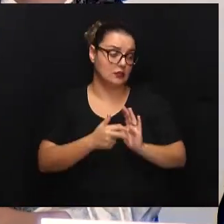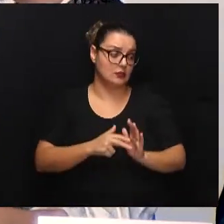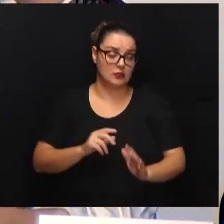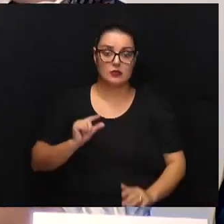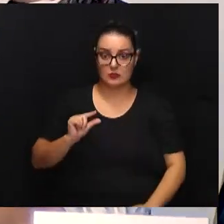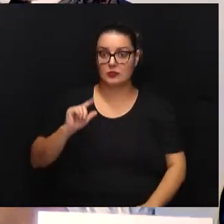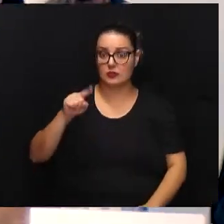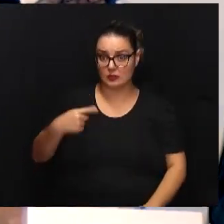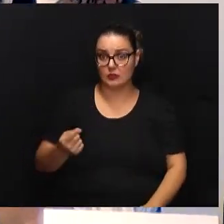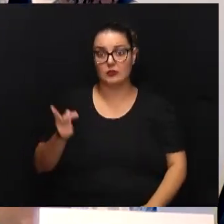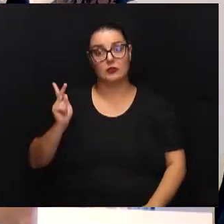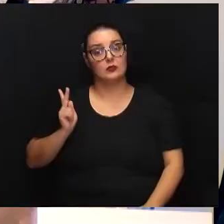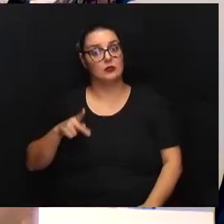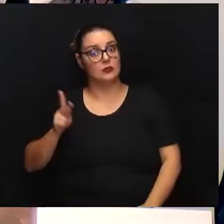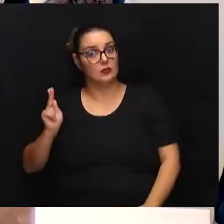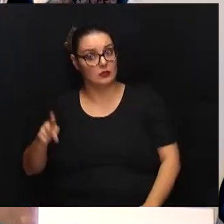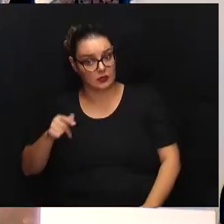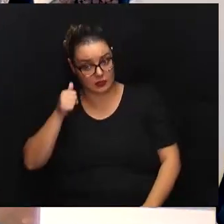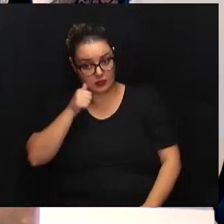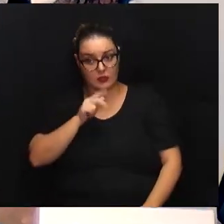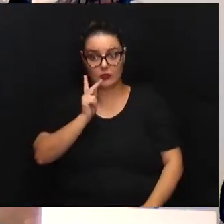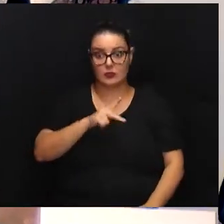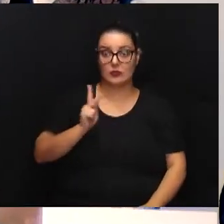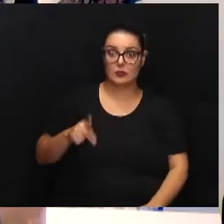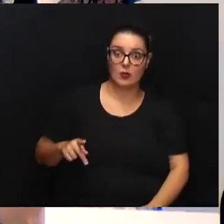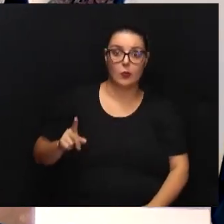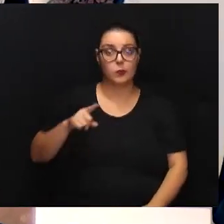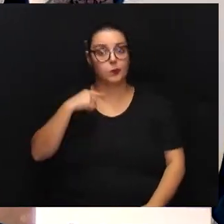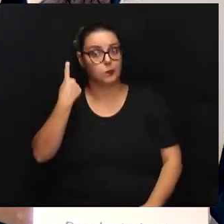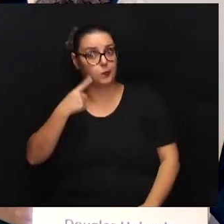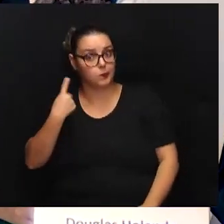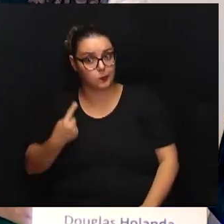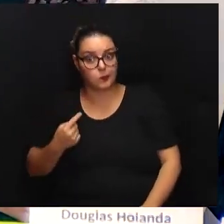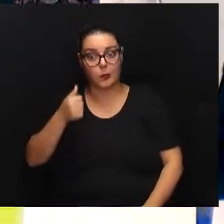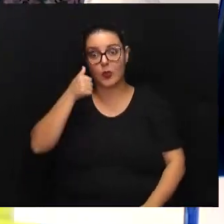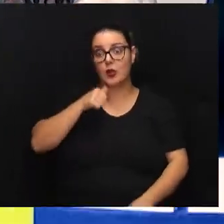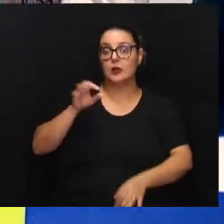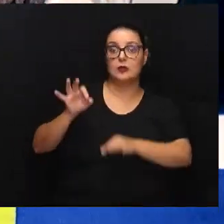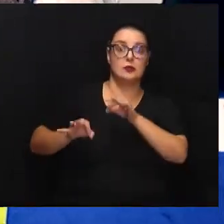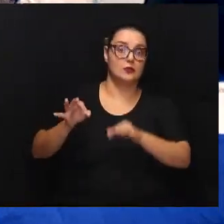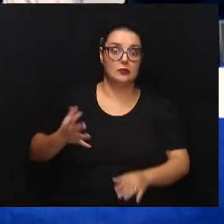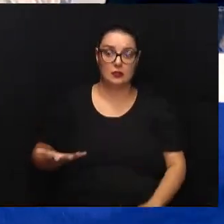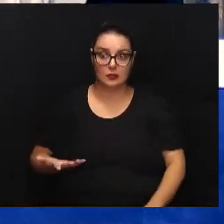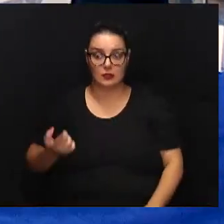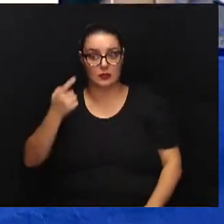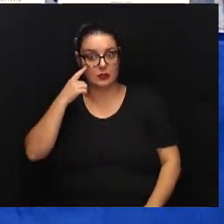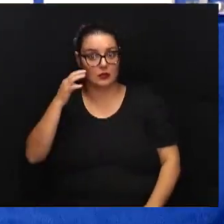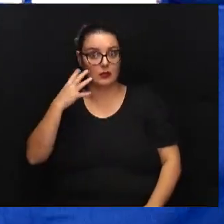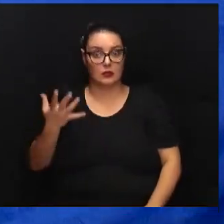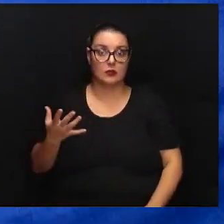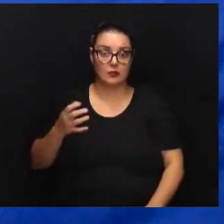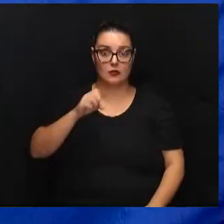né, advogadas, juízas. Imagina o STF com uma